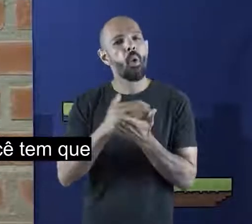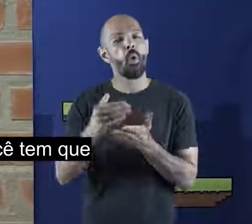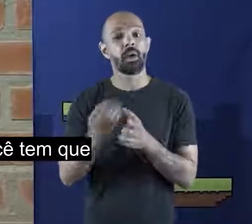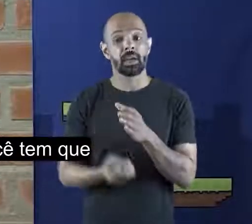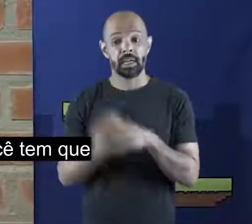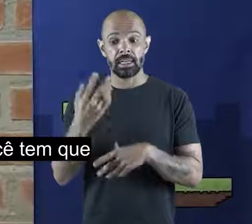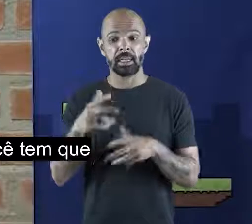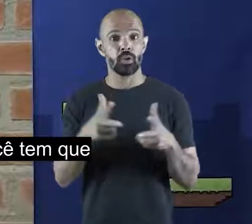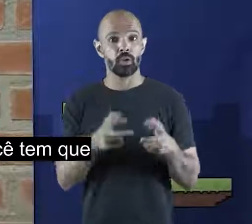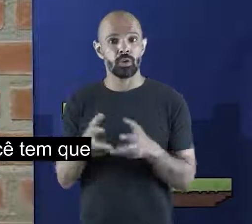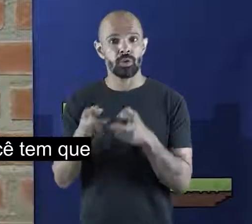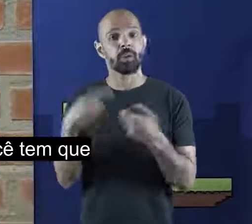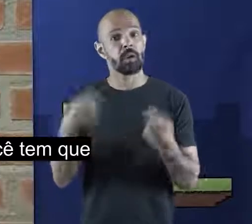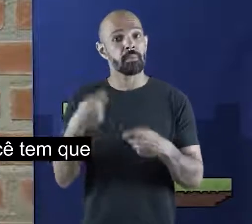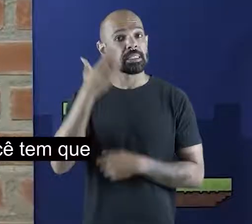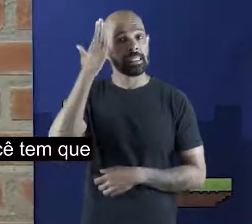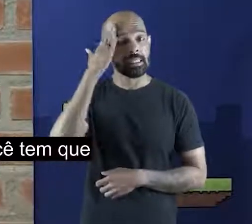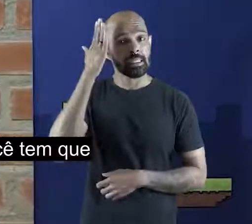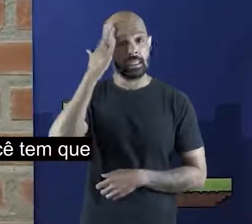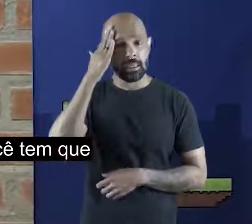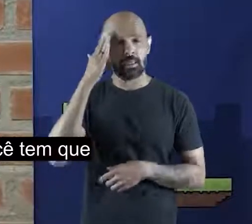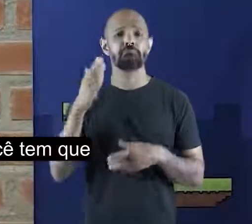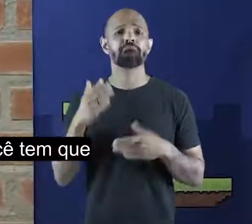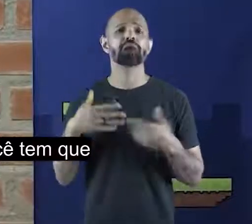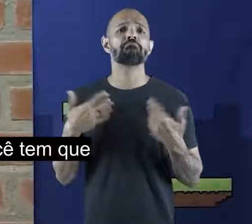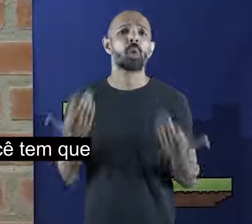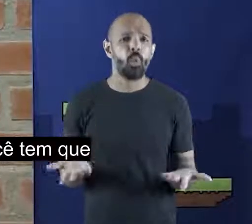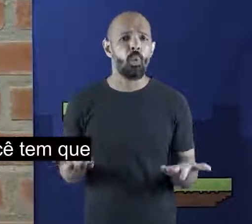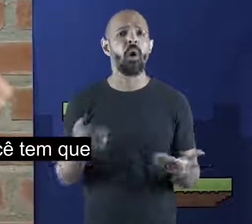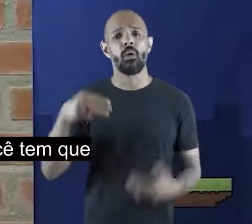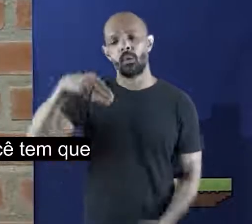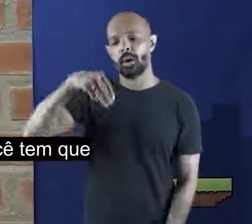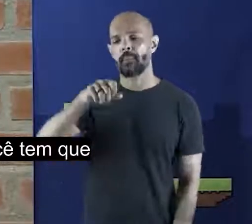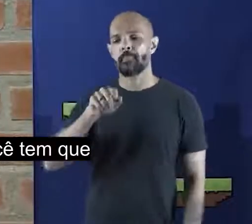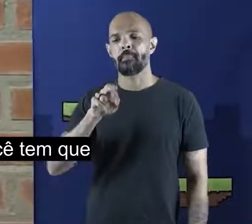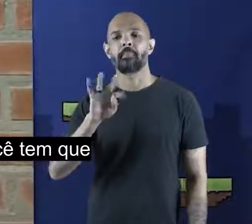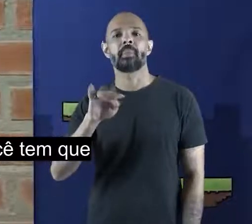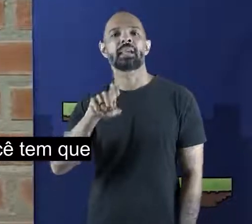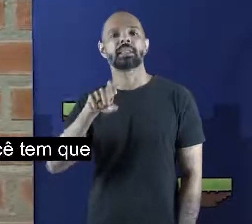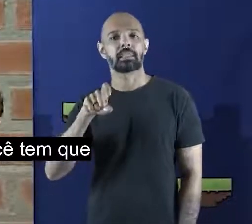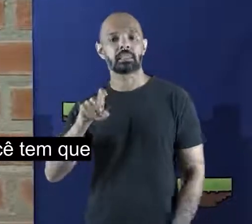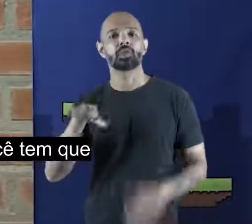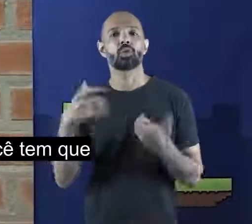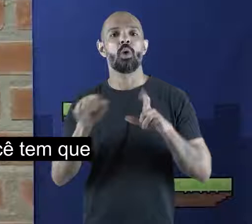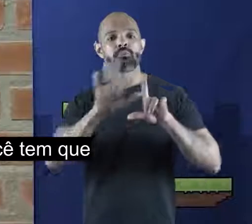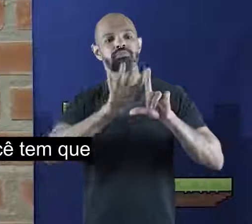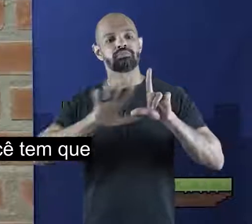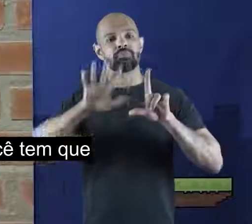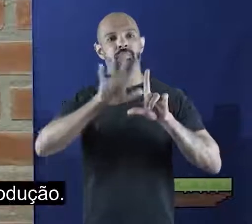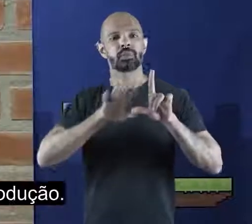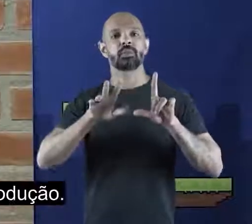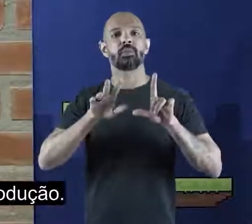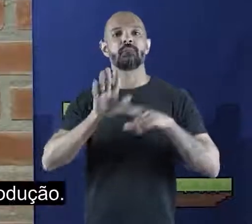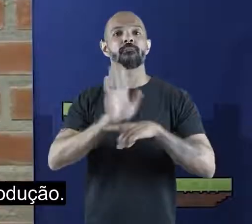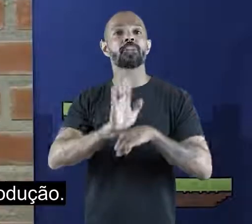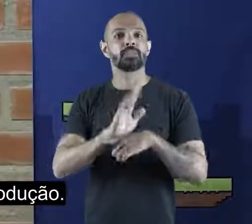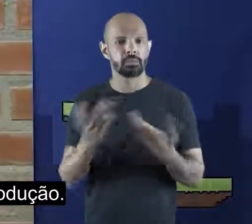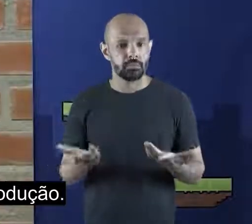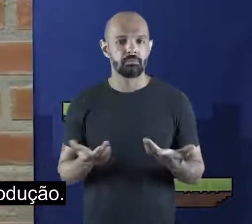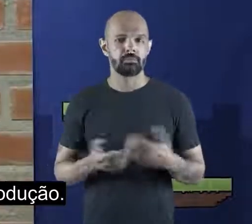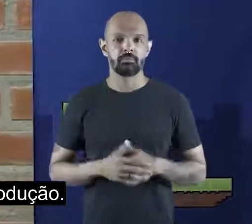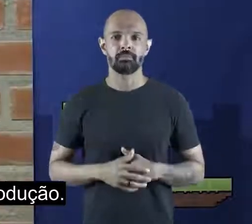quando você for criar o seu jogo, você exatamente tem que saber qual é a matriz que você vai utilizar, qual é a resolução de vídeo que você vai